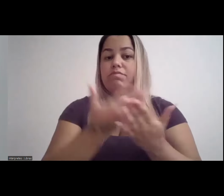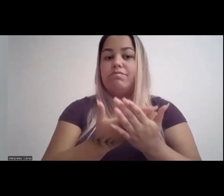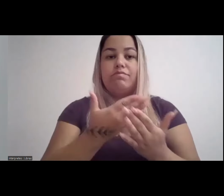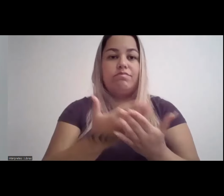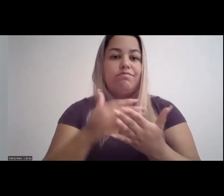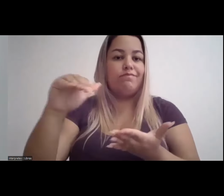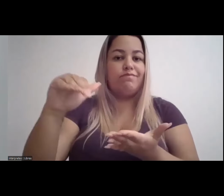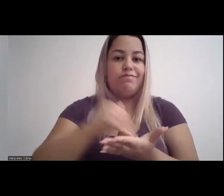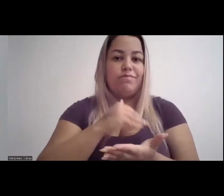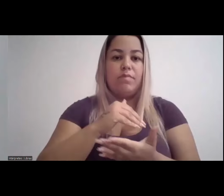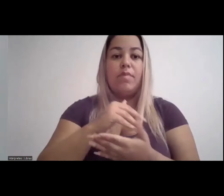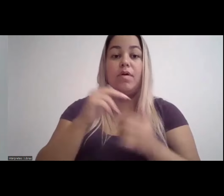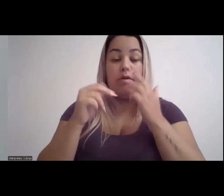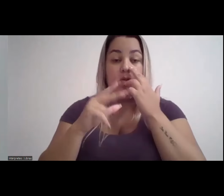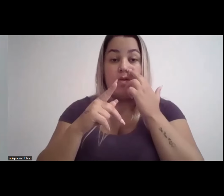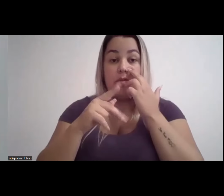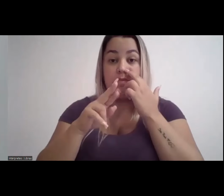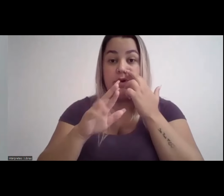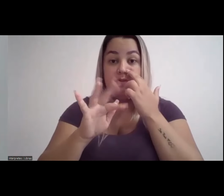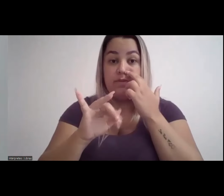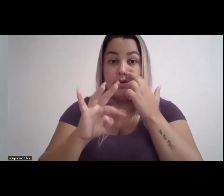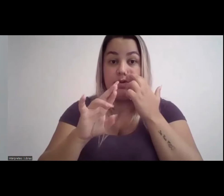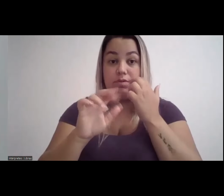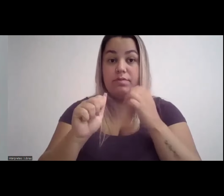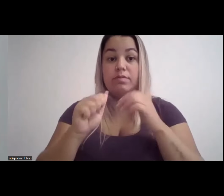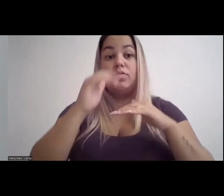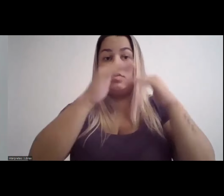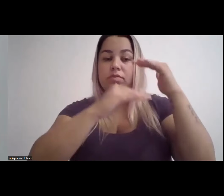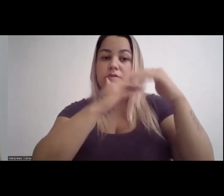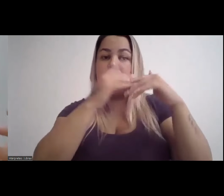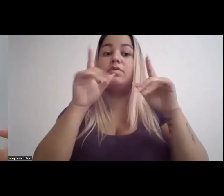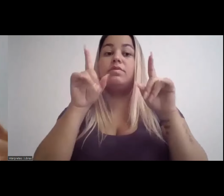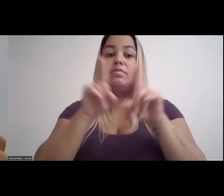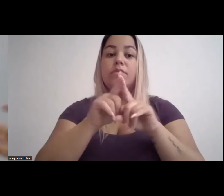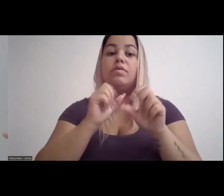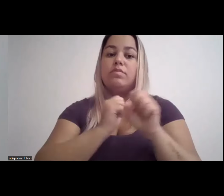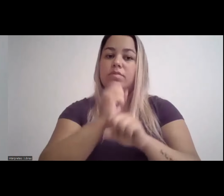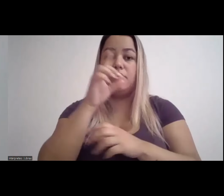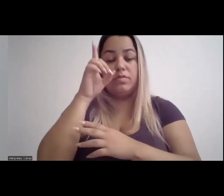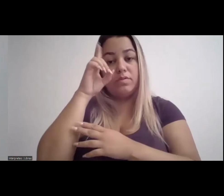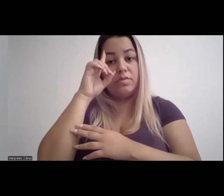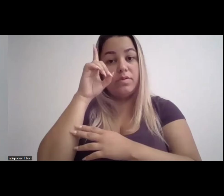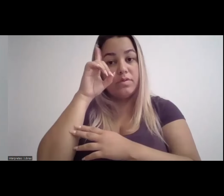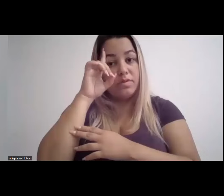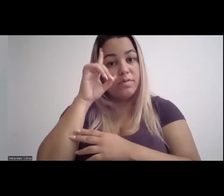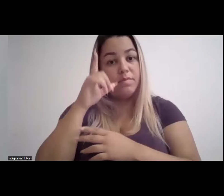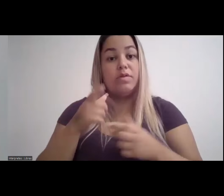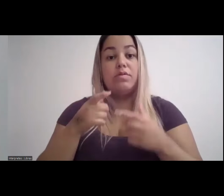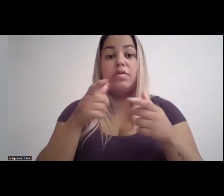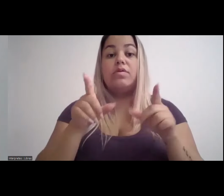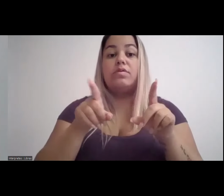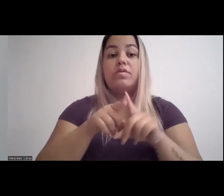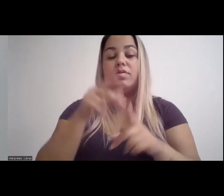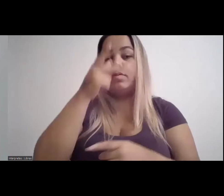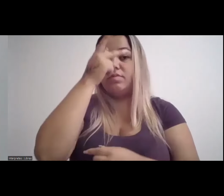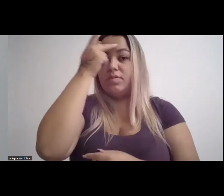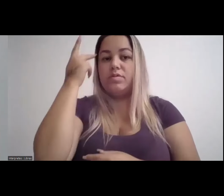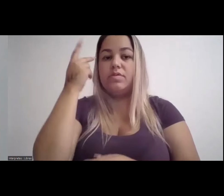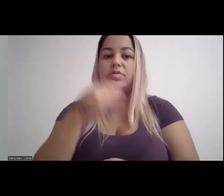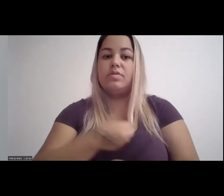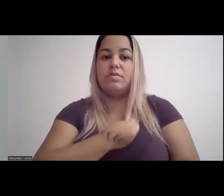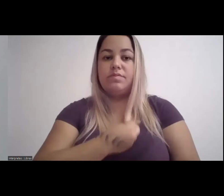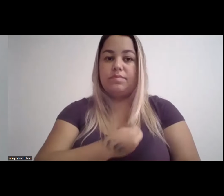de uma prefeitura. O desenvolvimento sustentável se constrói no dia a dia e no território, com as pessoas que vivem nesse